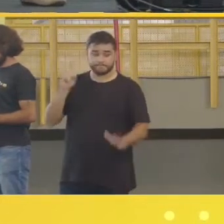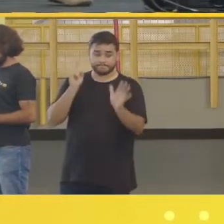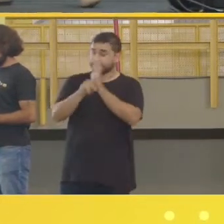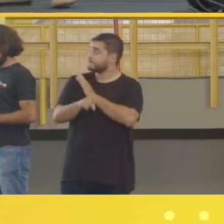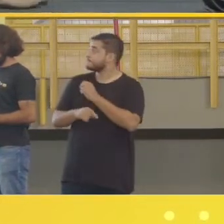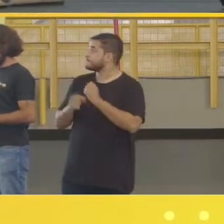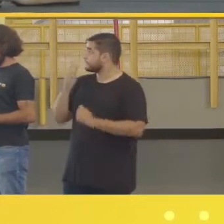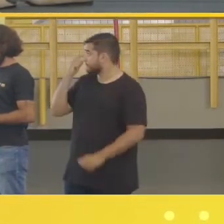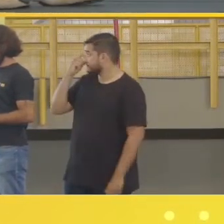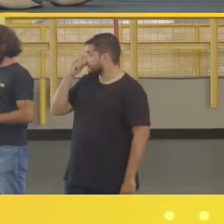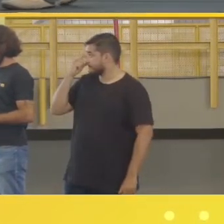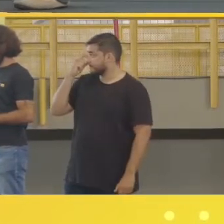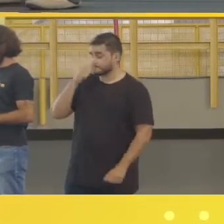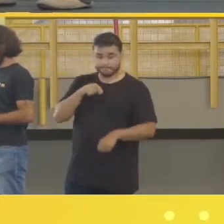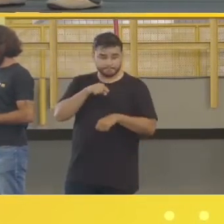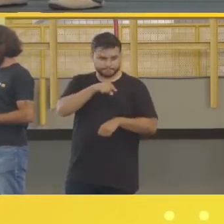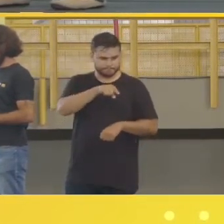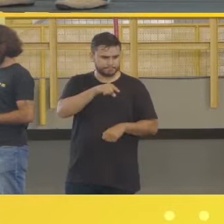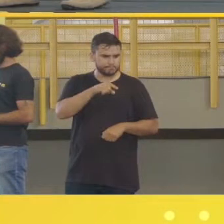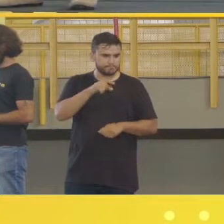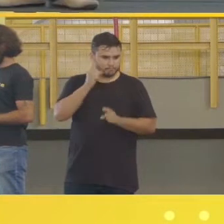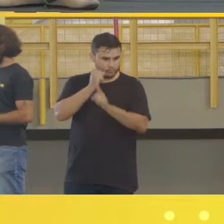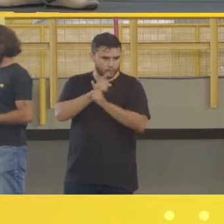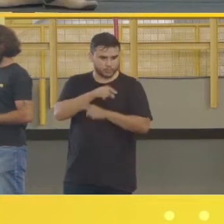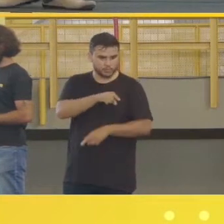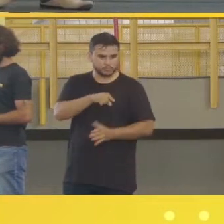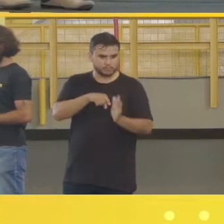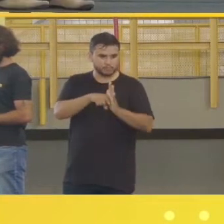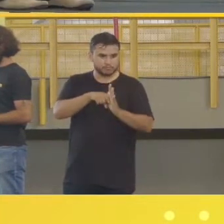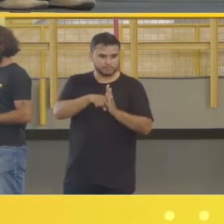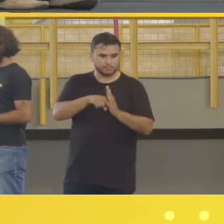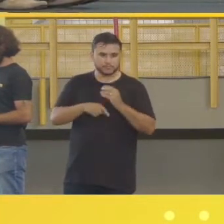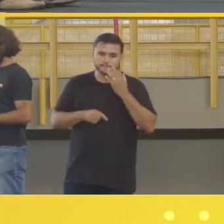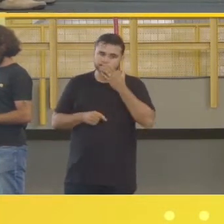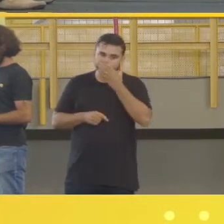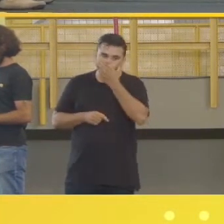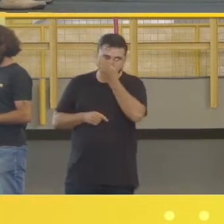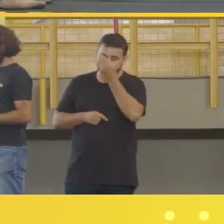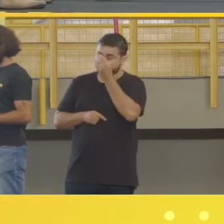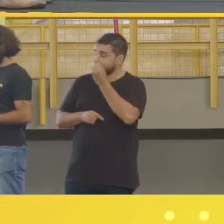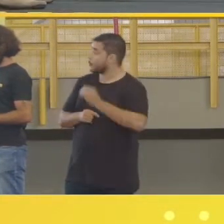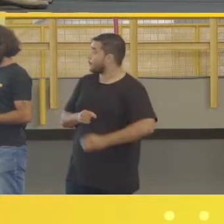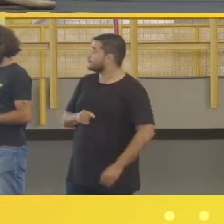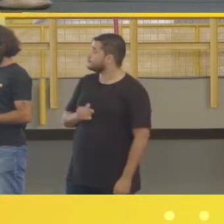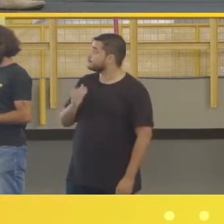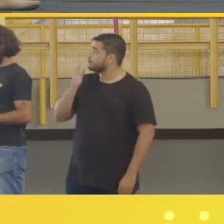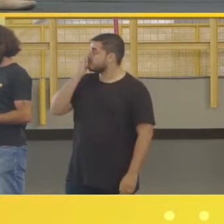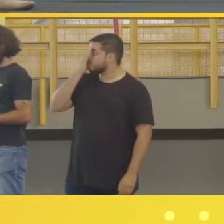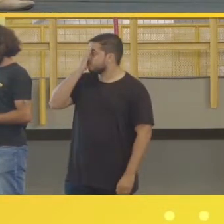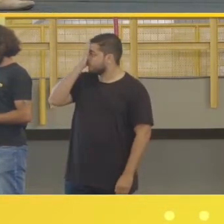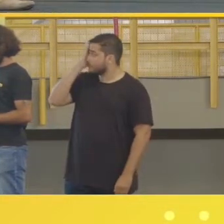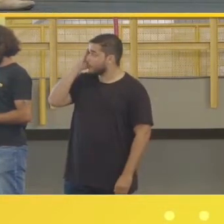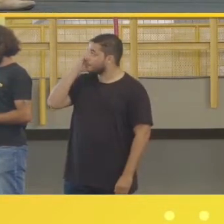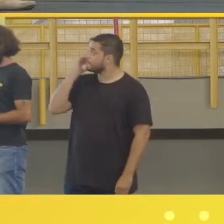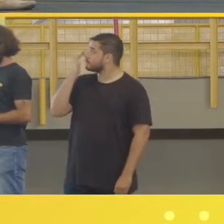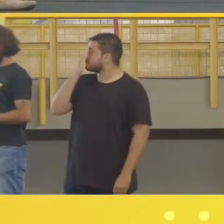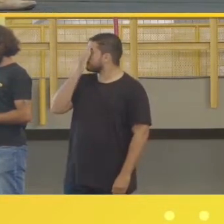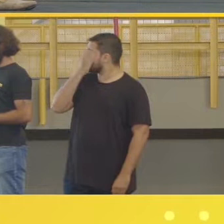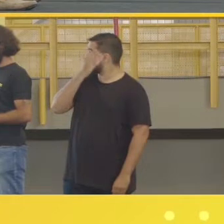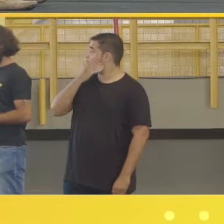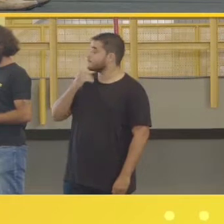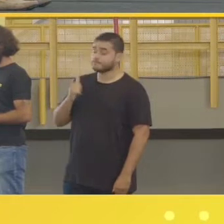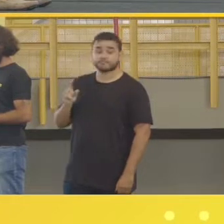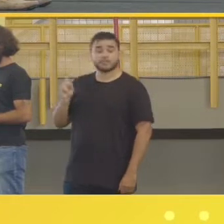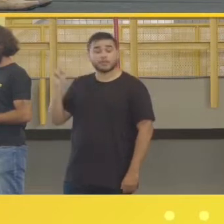Questãozinha bem recente do Enem, tá? Bem interessante, ok? Olha o que é que a questão diz. Entre os